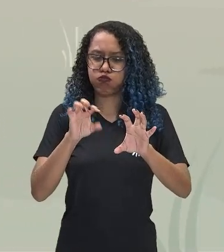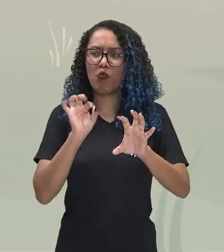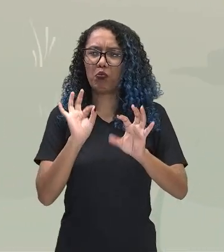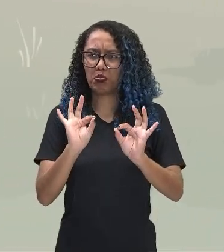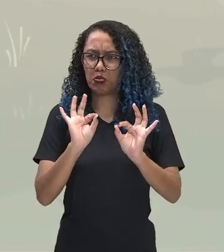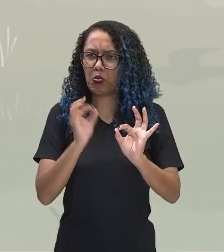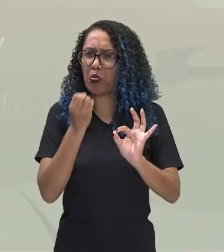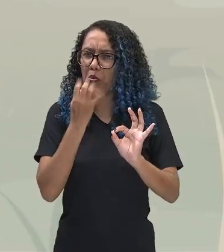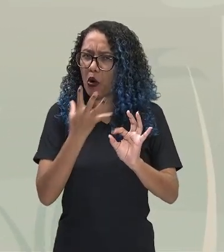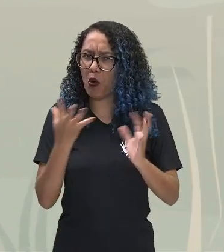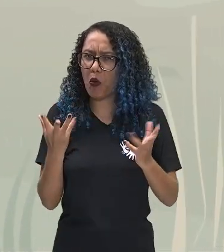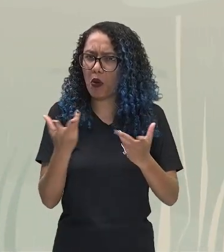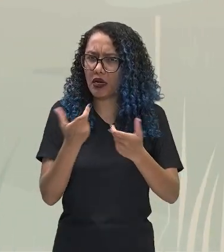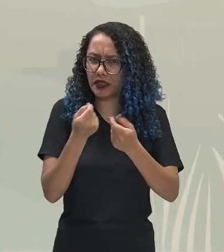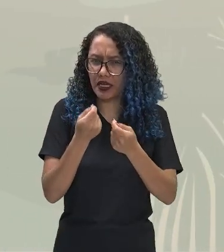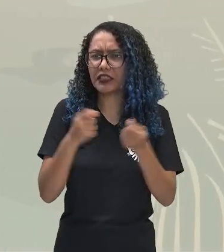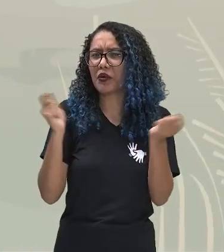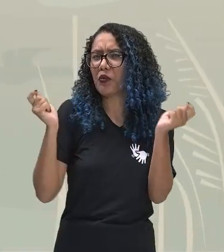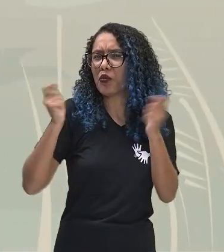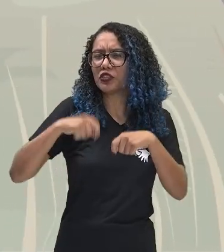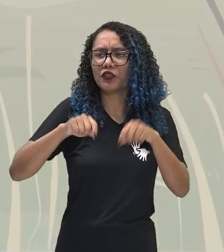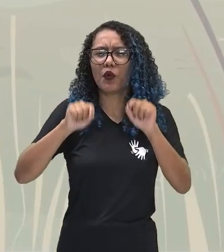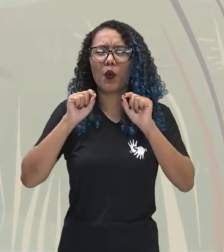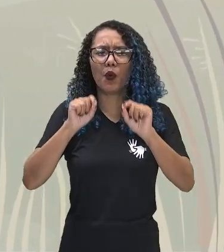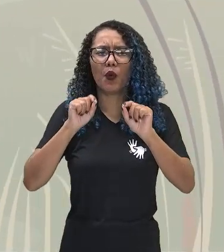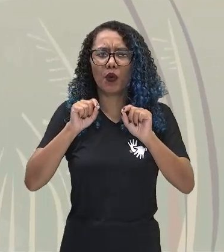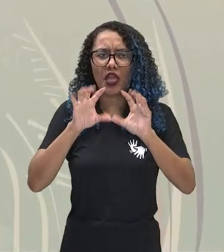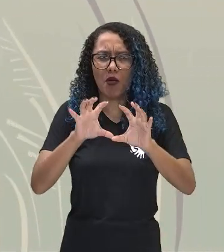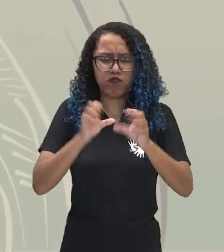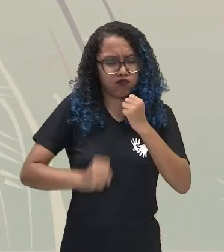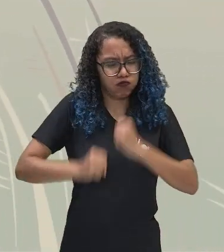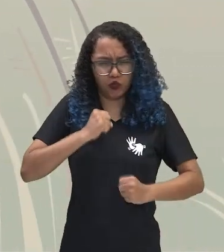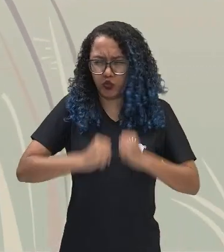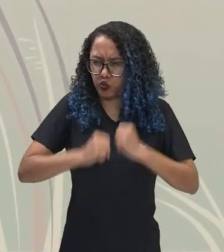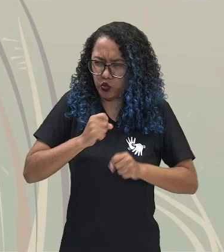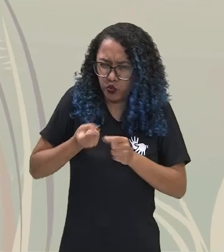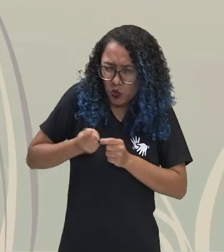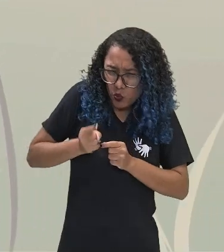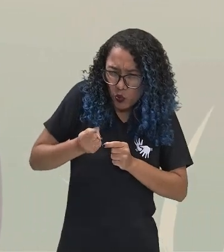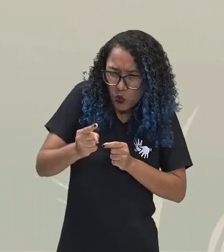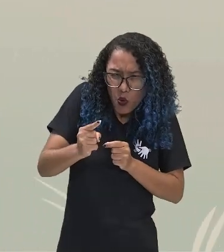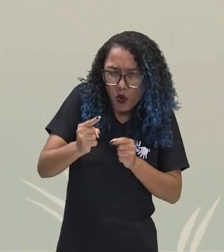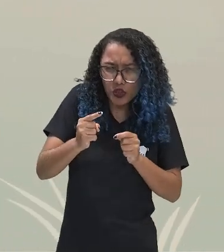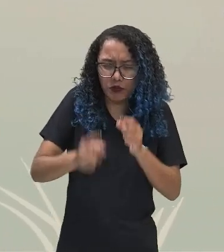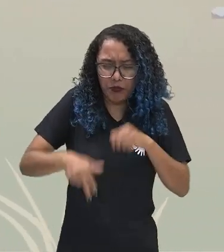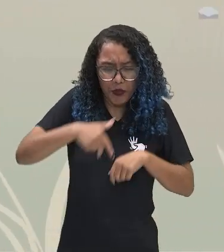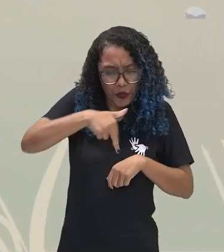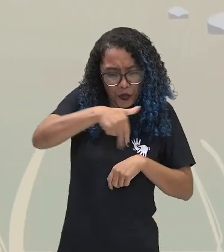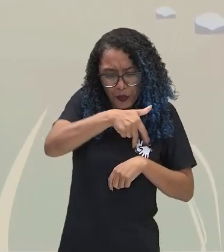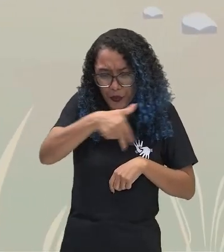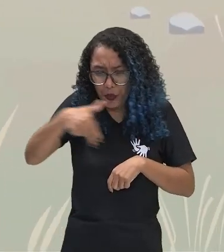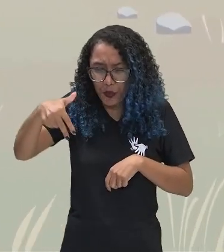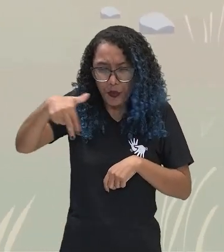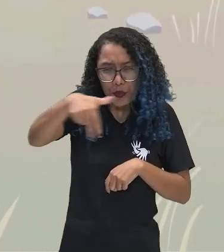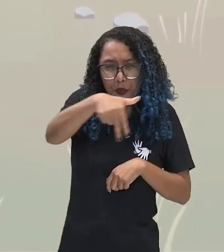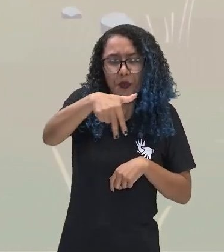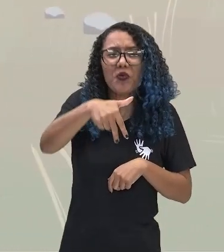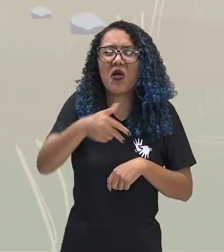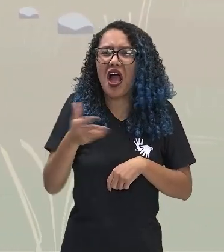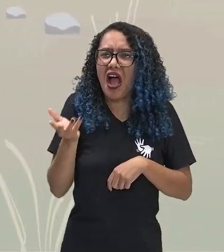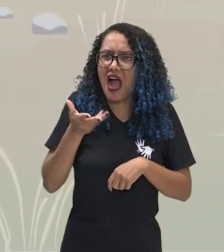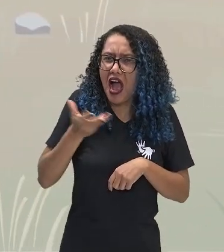conferindo-lhes a capacidade de correr longas distâncias mudar de direção rapidamente com estabilidade e